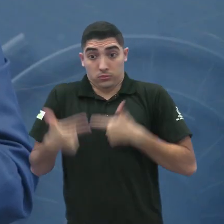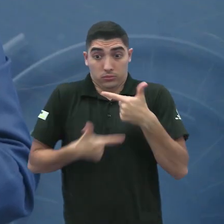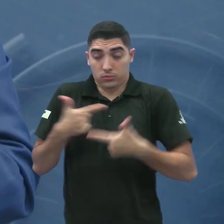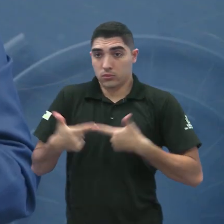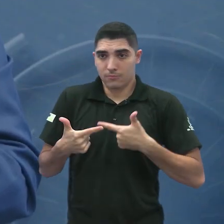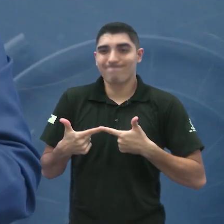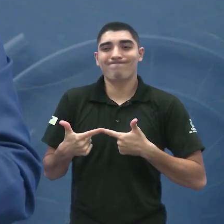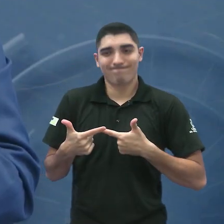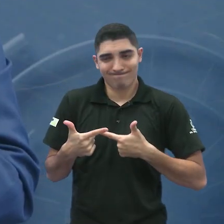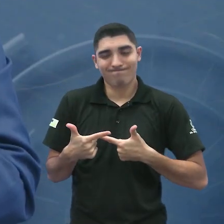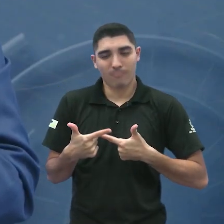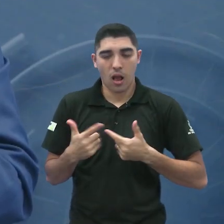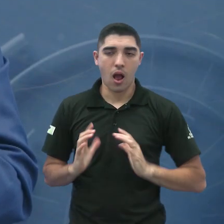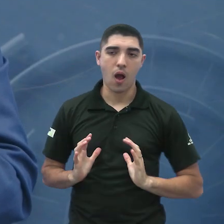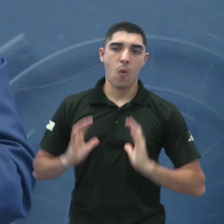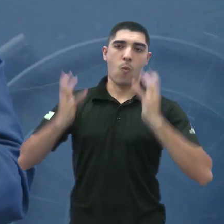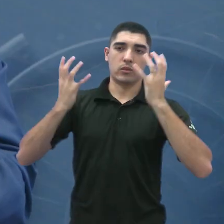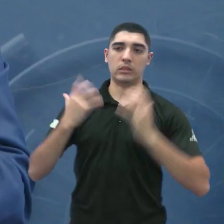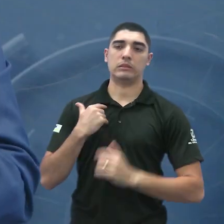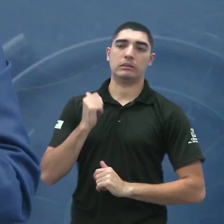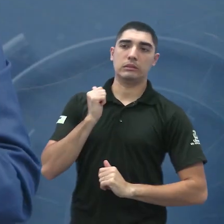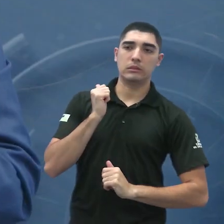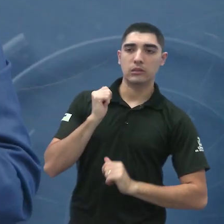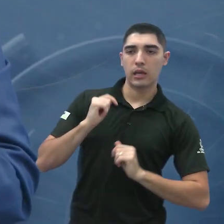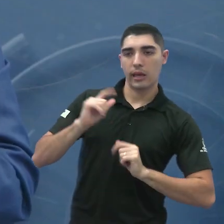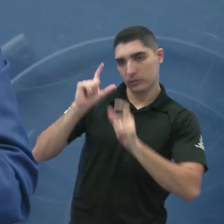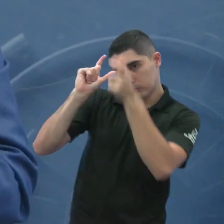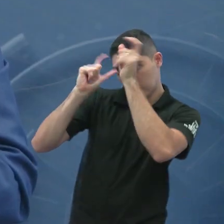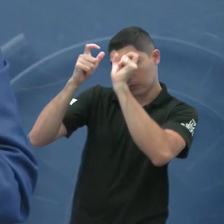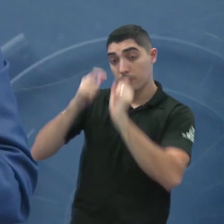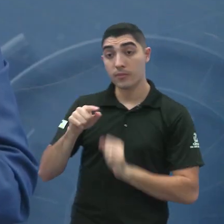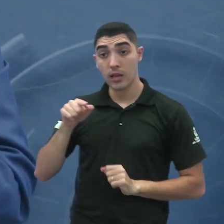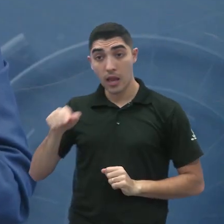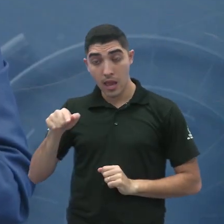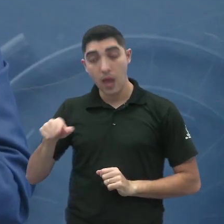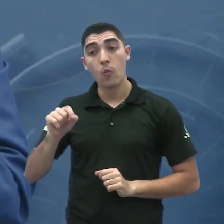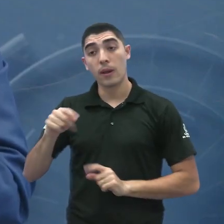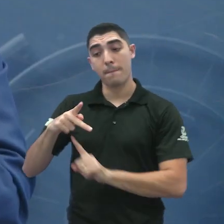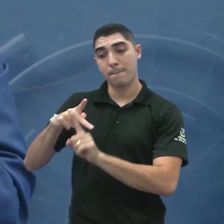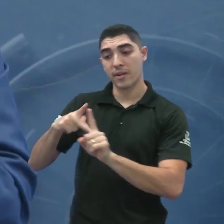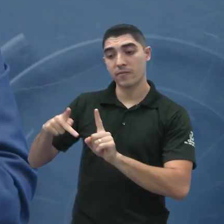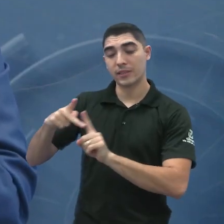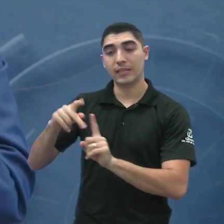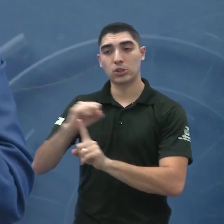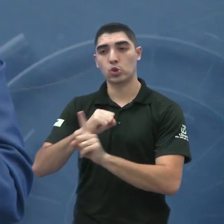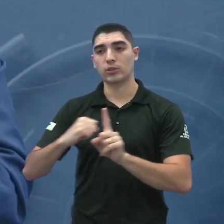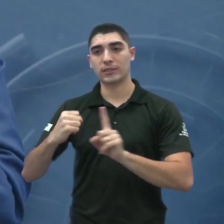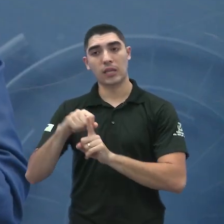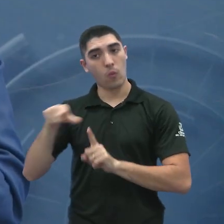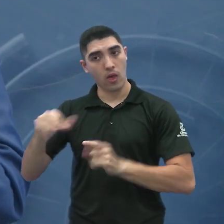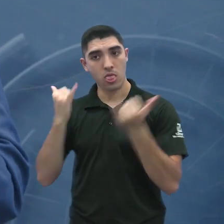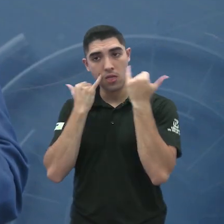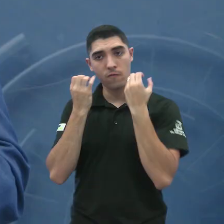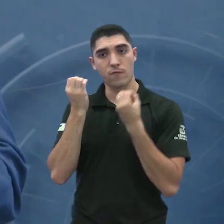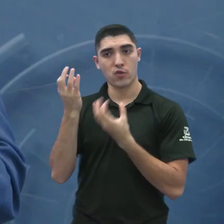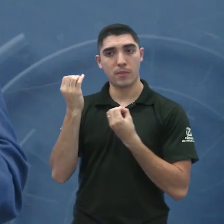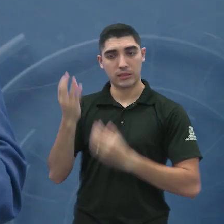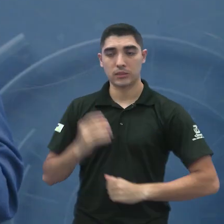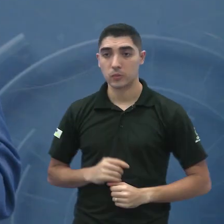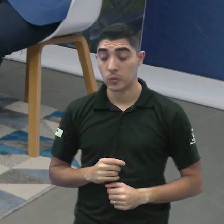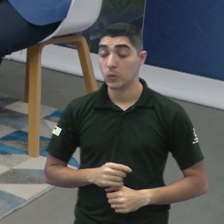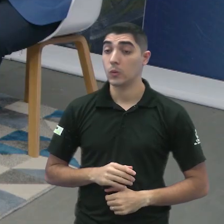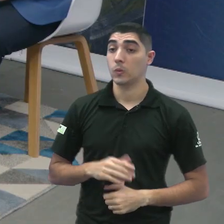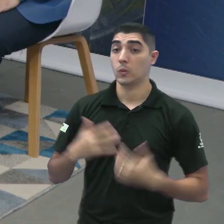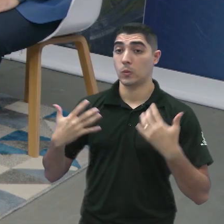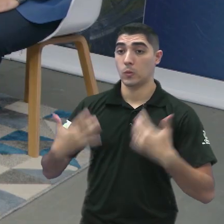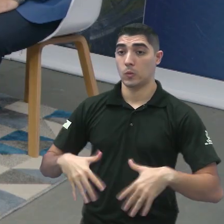contribuído para esse avanço, né? Os dados são do Ministério da Previdência Social. Olha só, gente, um alerta